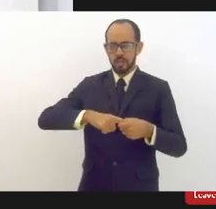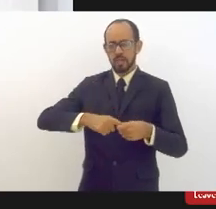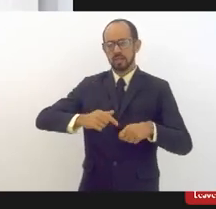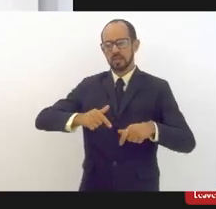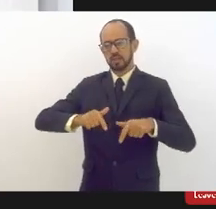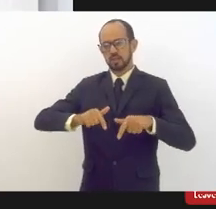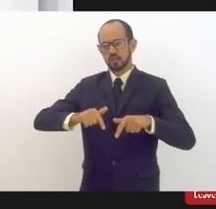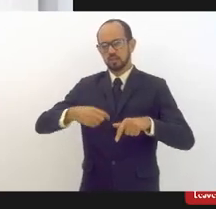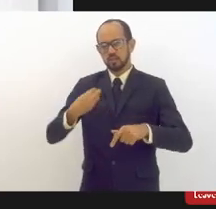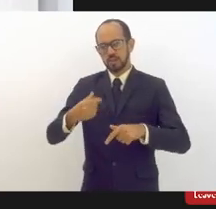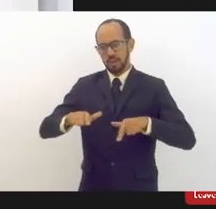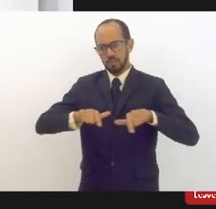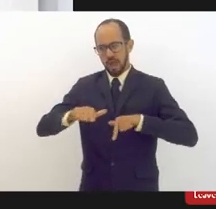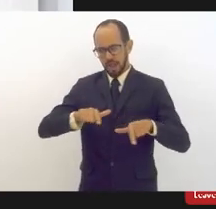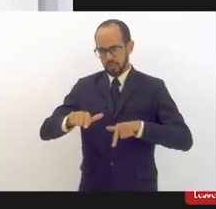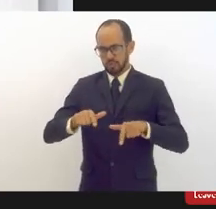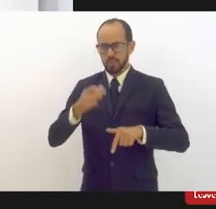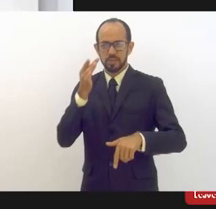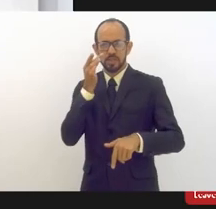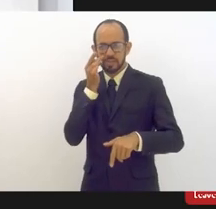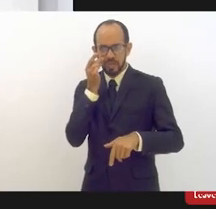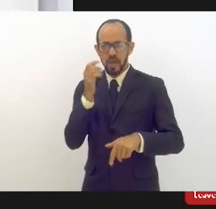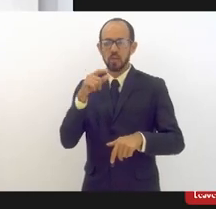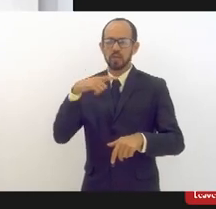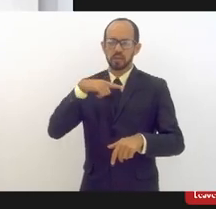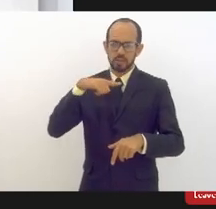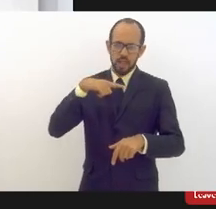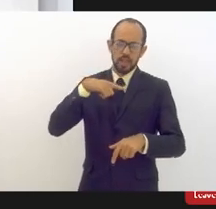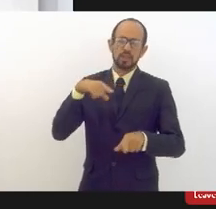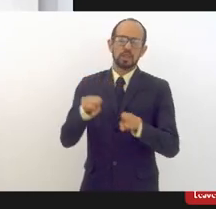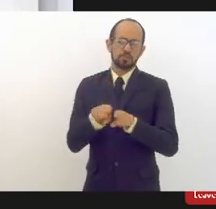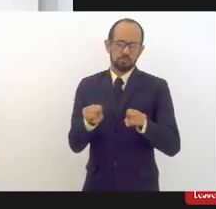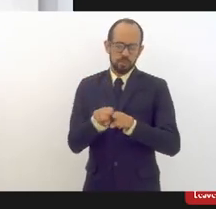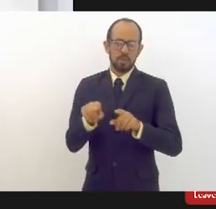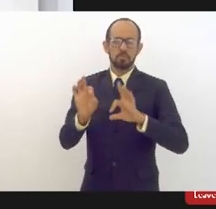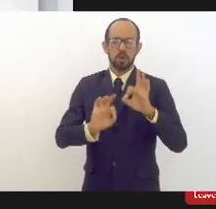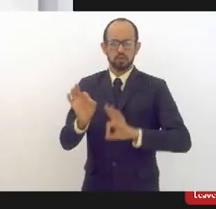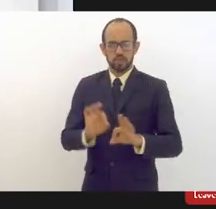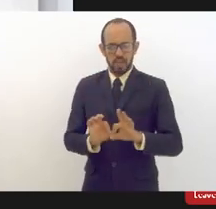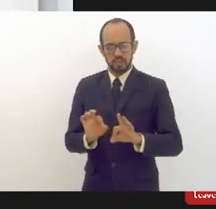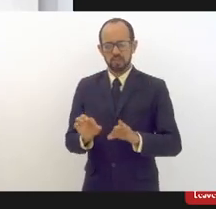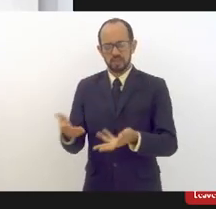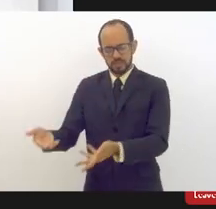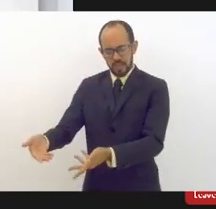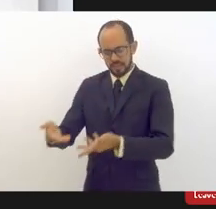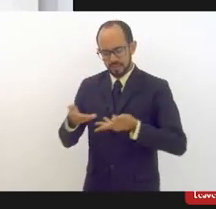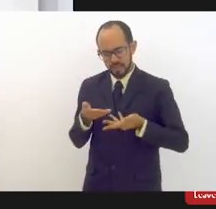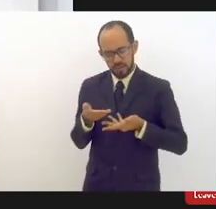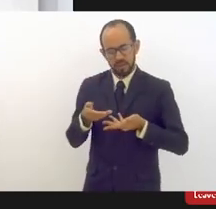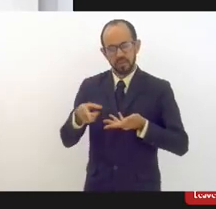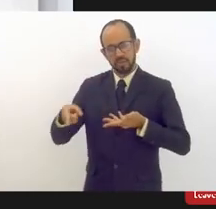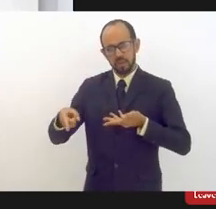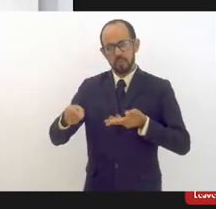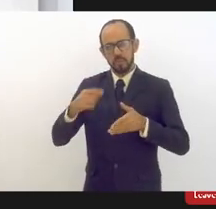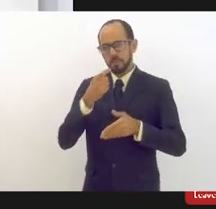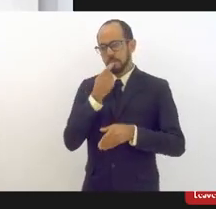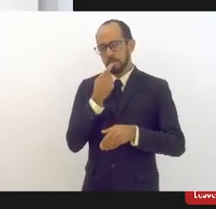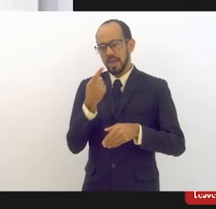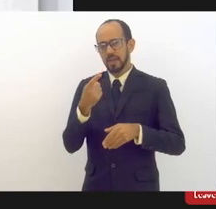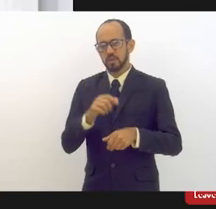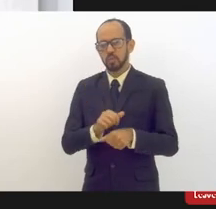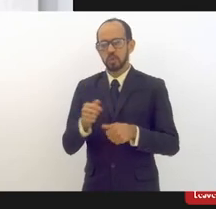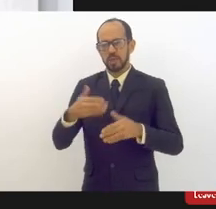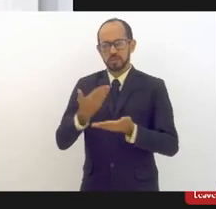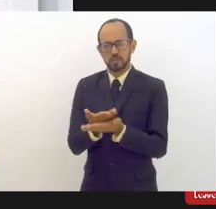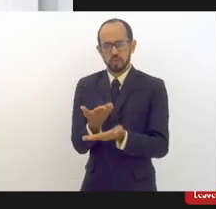núcleos, né? São quatro unidades escolares de rotina, mas eles abraçam outras escolas nas proximidades do SESC. Projeto